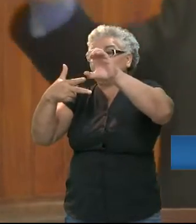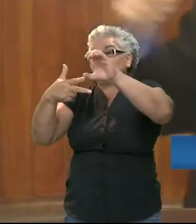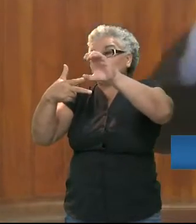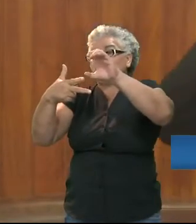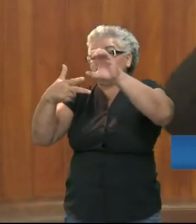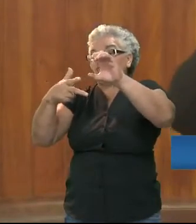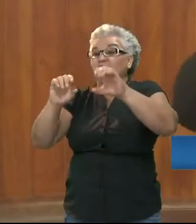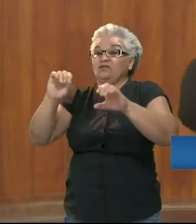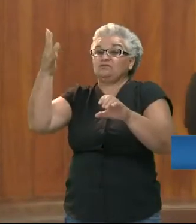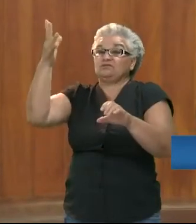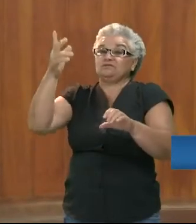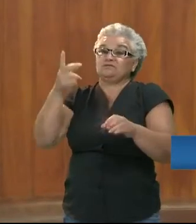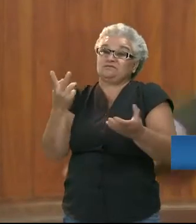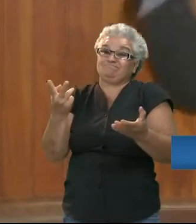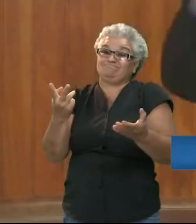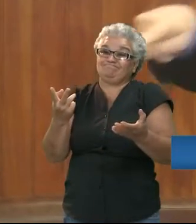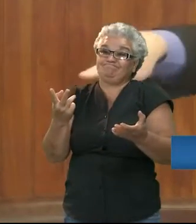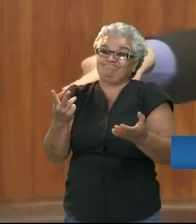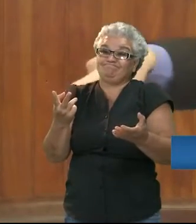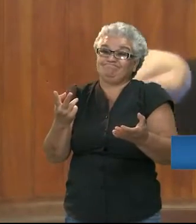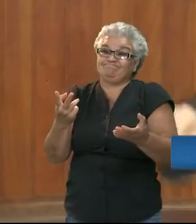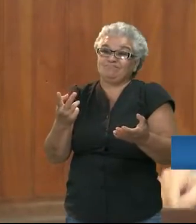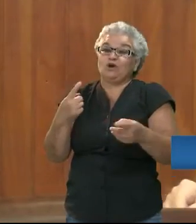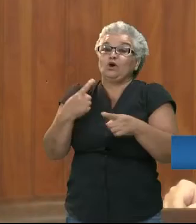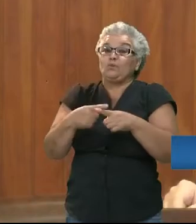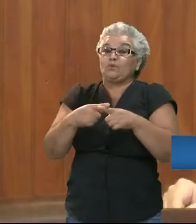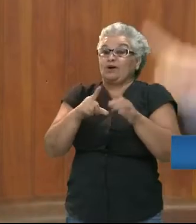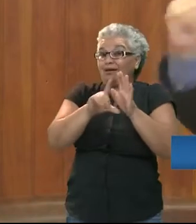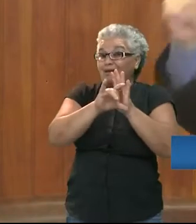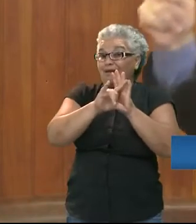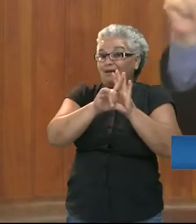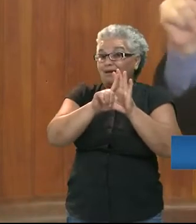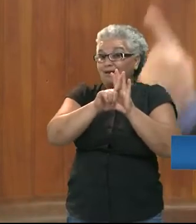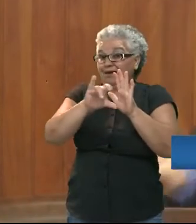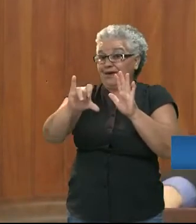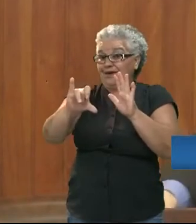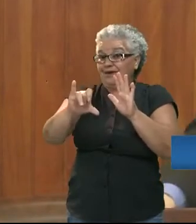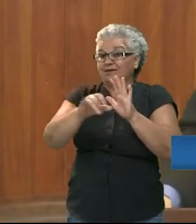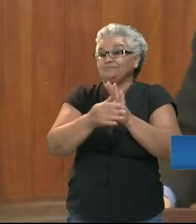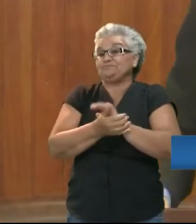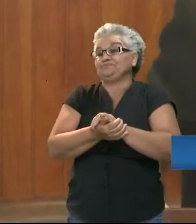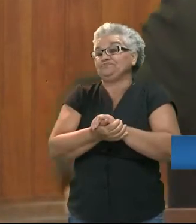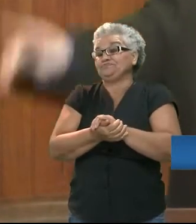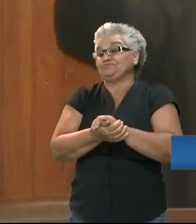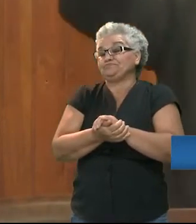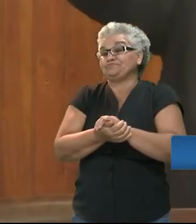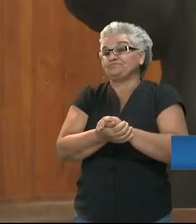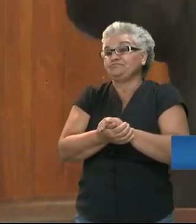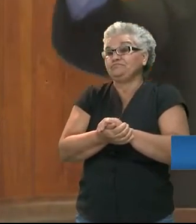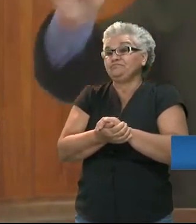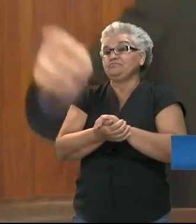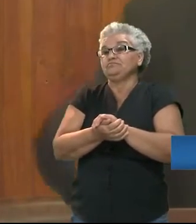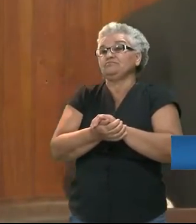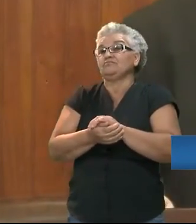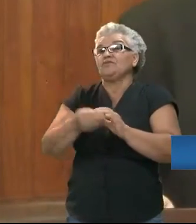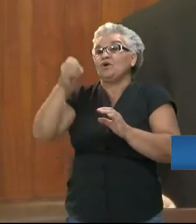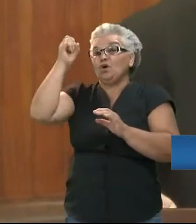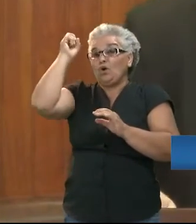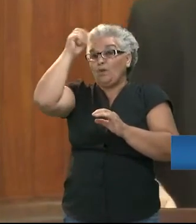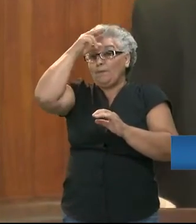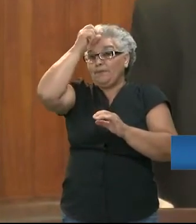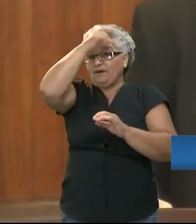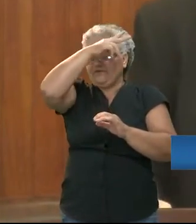pela qual, por força desta lei, também por força dessa lei, esse foi o prefeito que dos